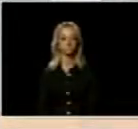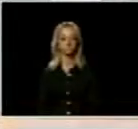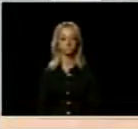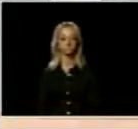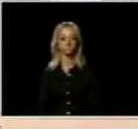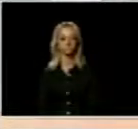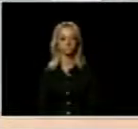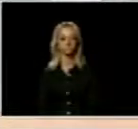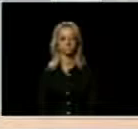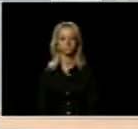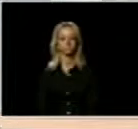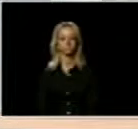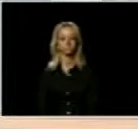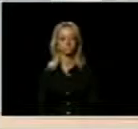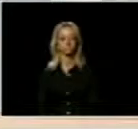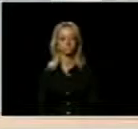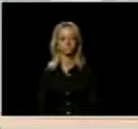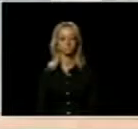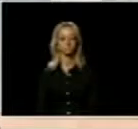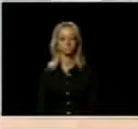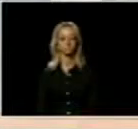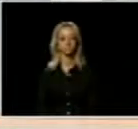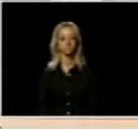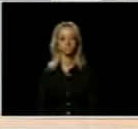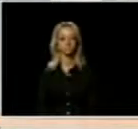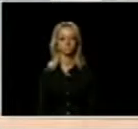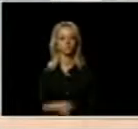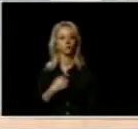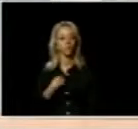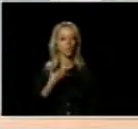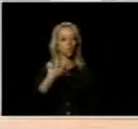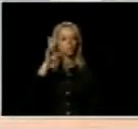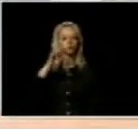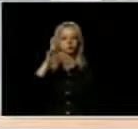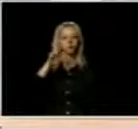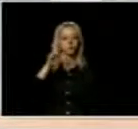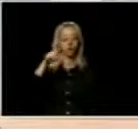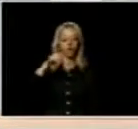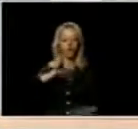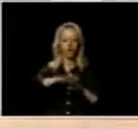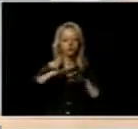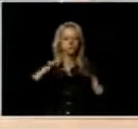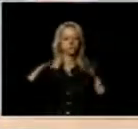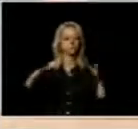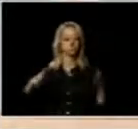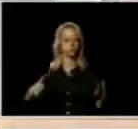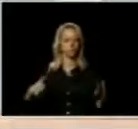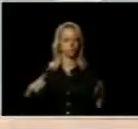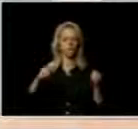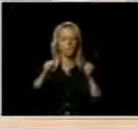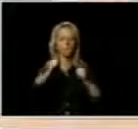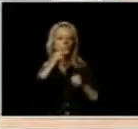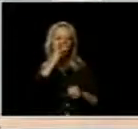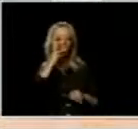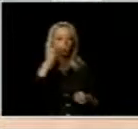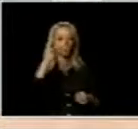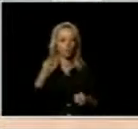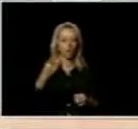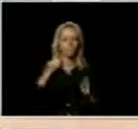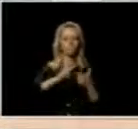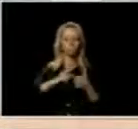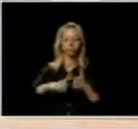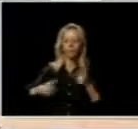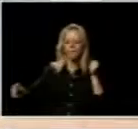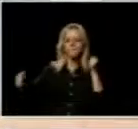população vai refletir, vai formar um juízo de valor. É a arte da dialética, né? Falamos, o outro fala, o discute e